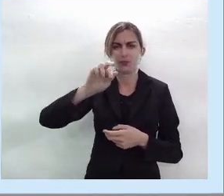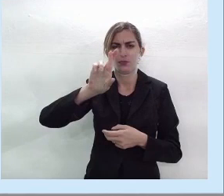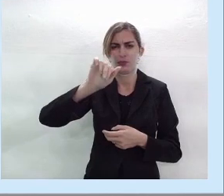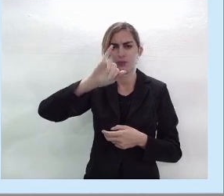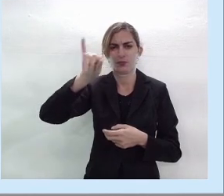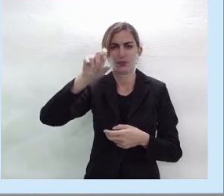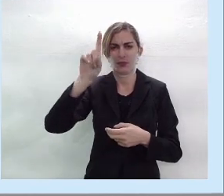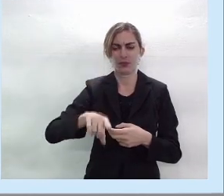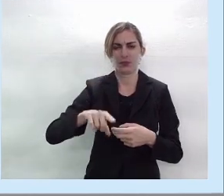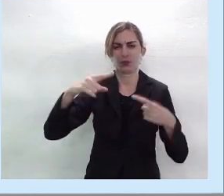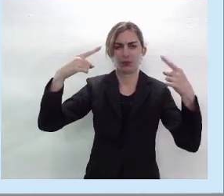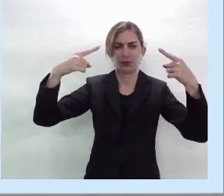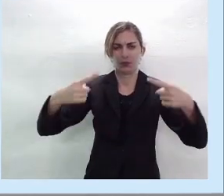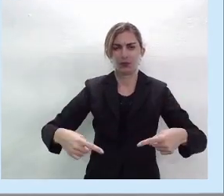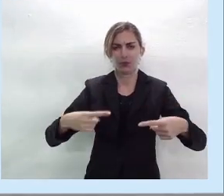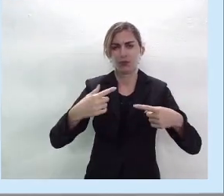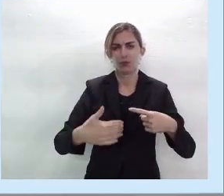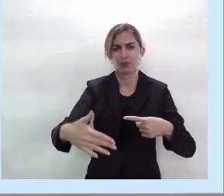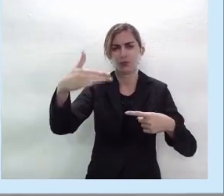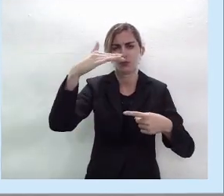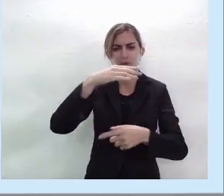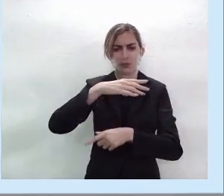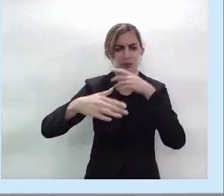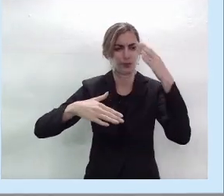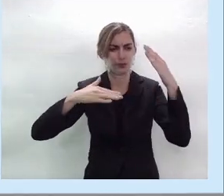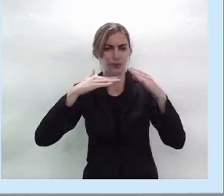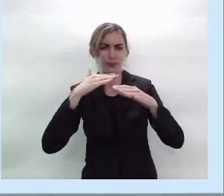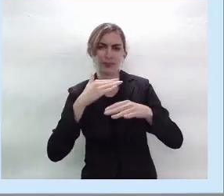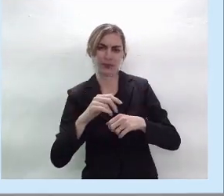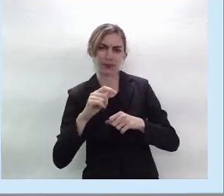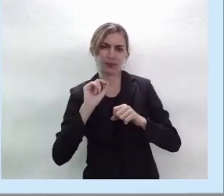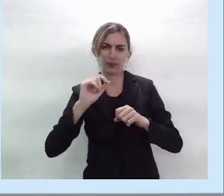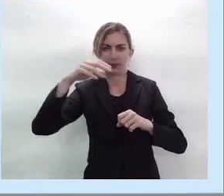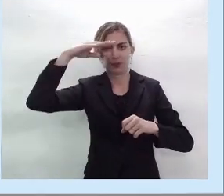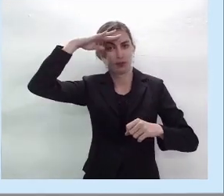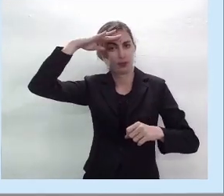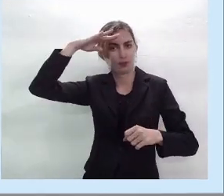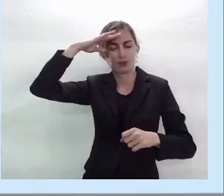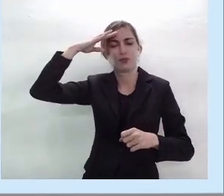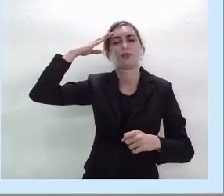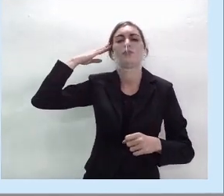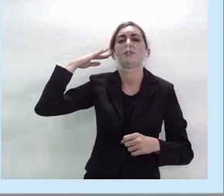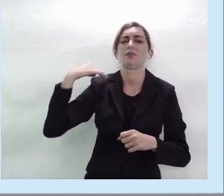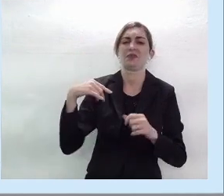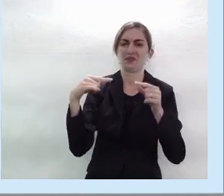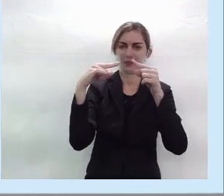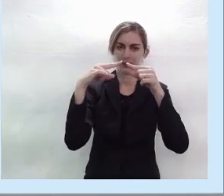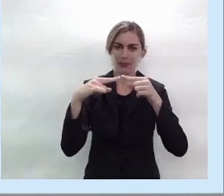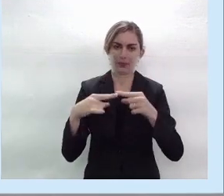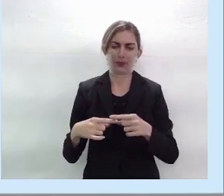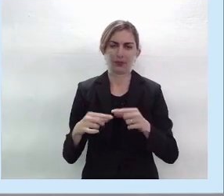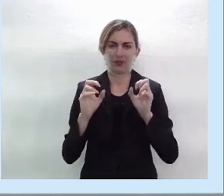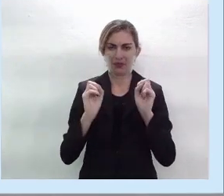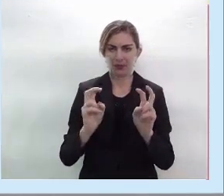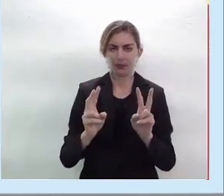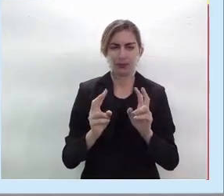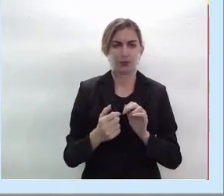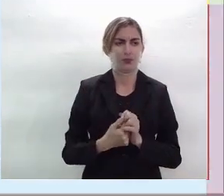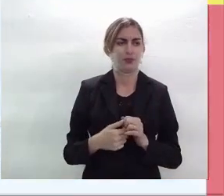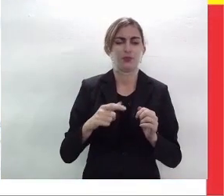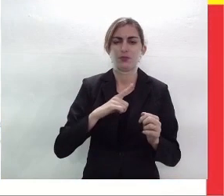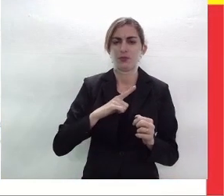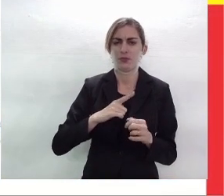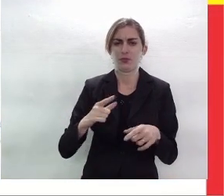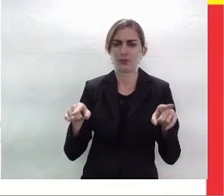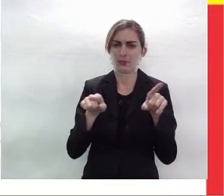também o combato. E o combate já é uma arte marcial voltada mais para o meio militar, ok? Então, vamos